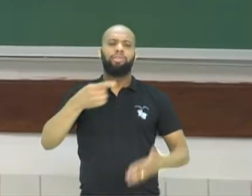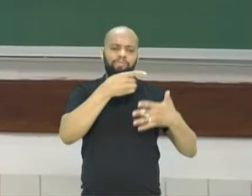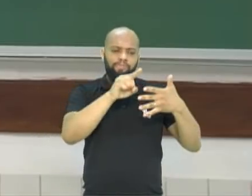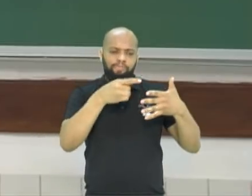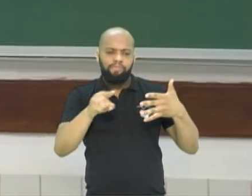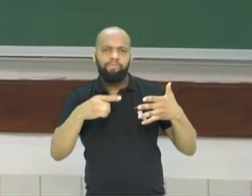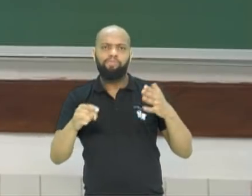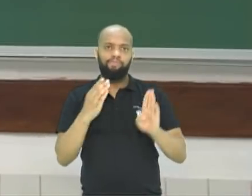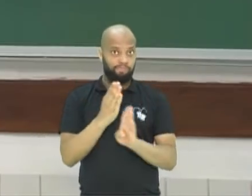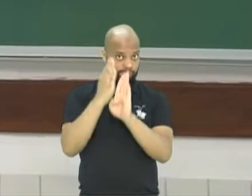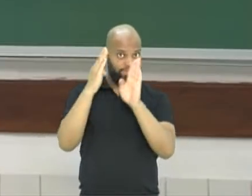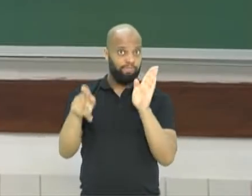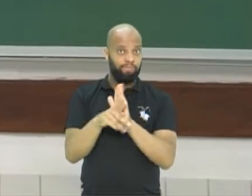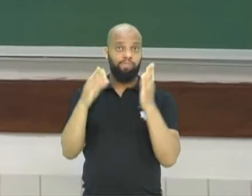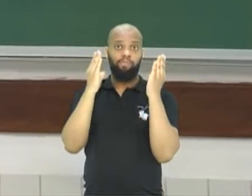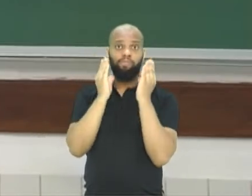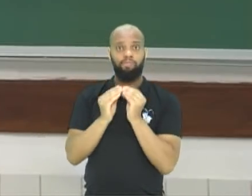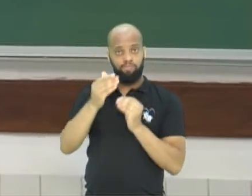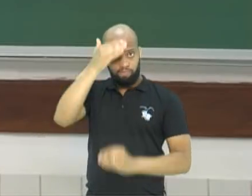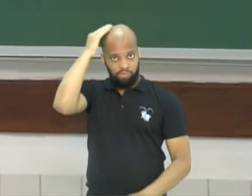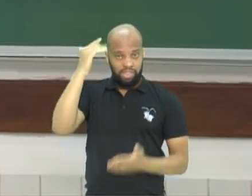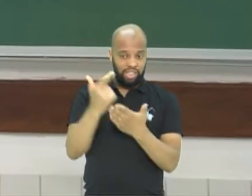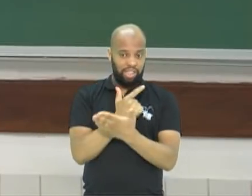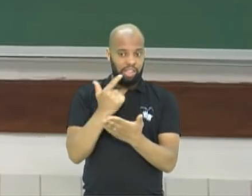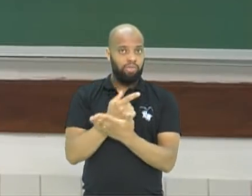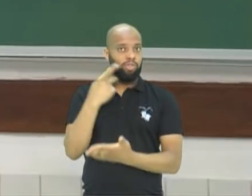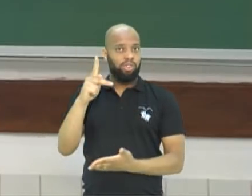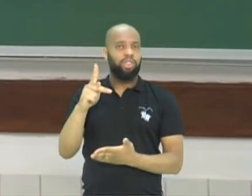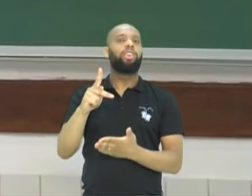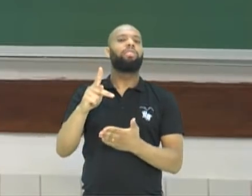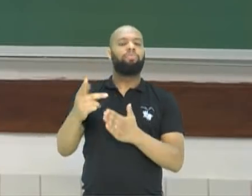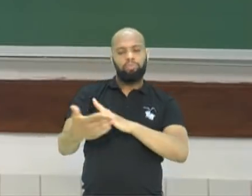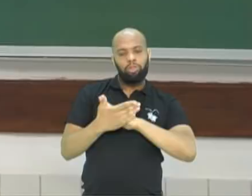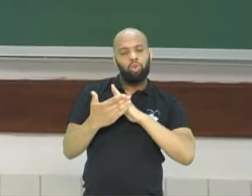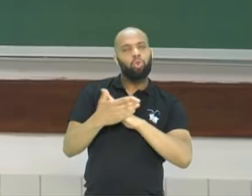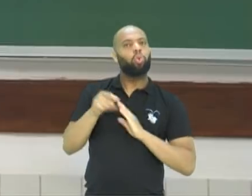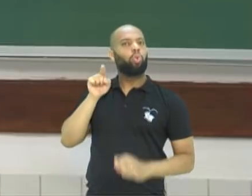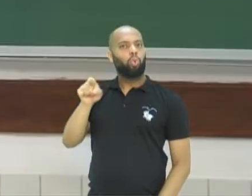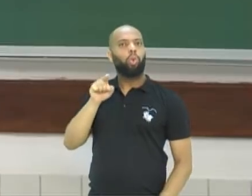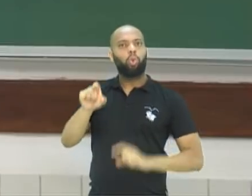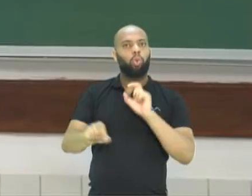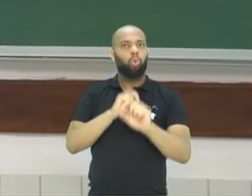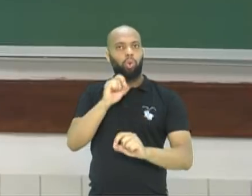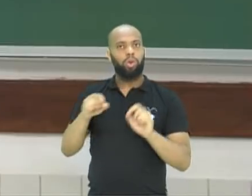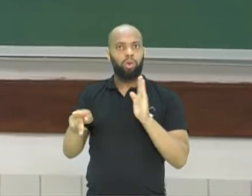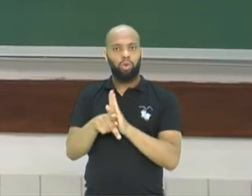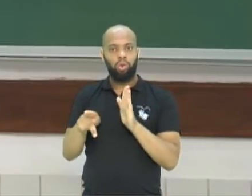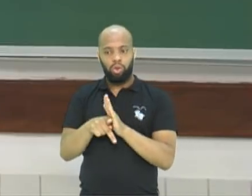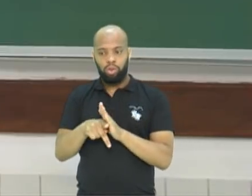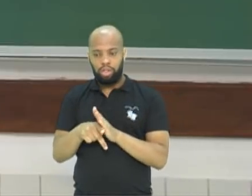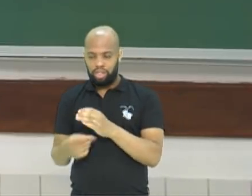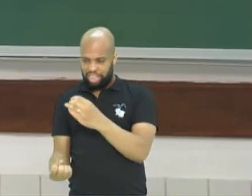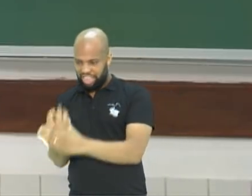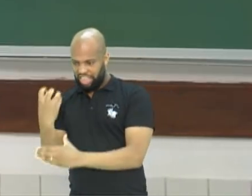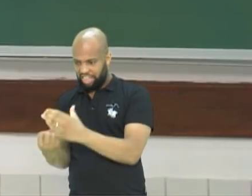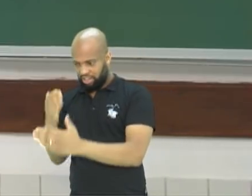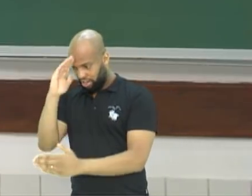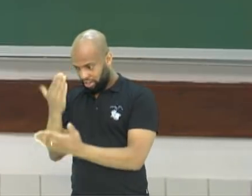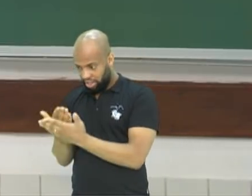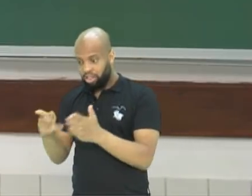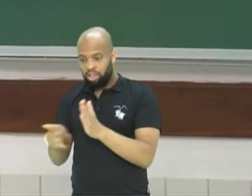aspectos identificados pelo Darwin no seu livro contribuiu para que ele passasse de criacionista